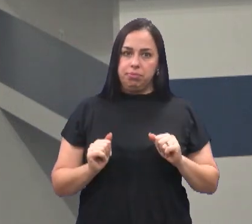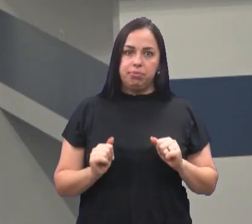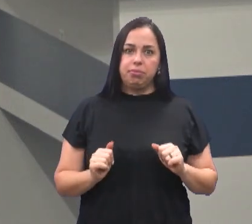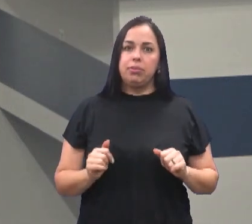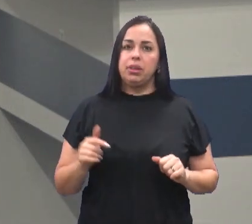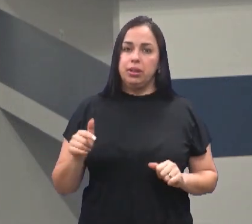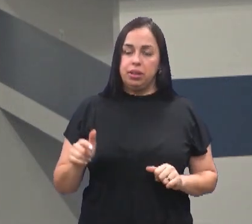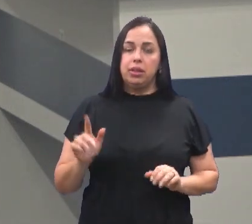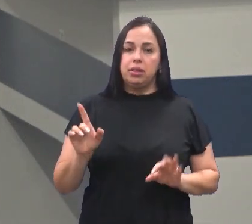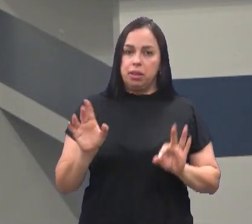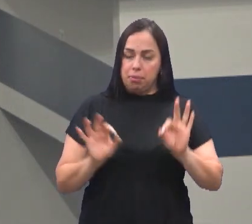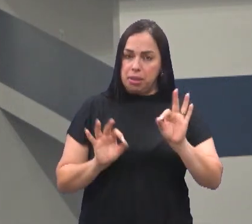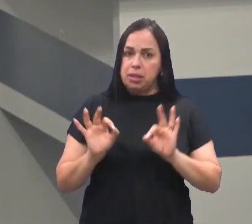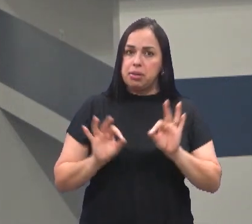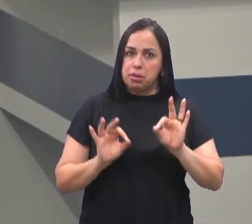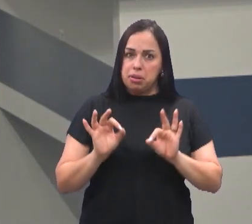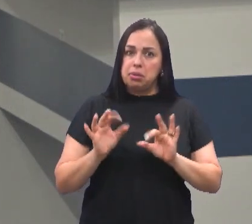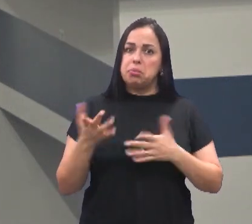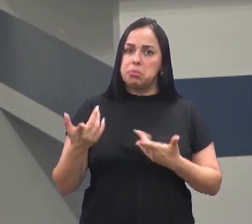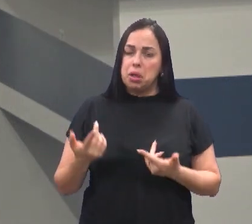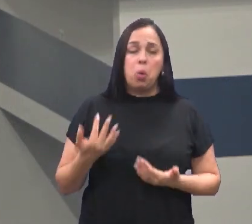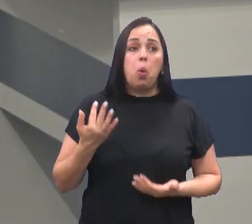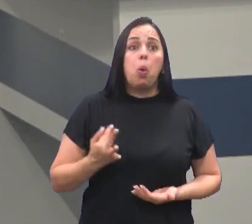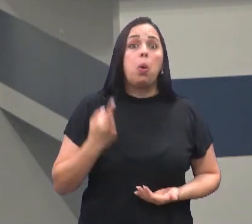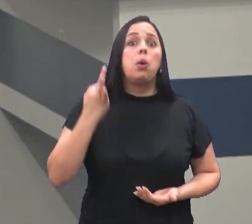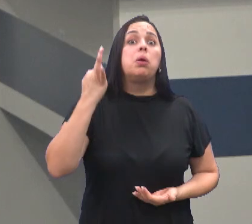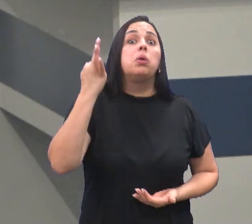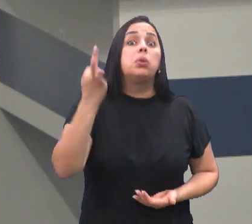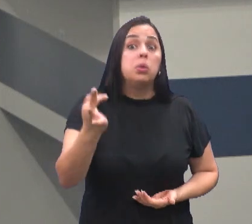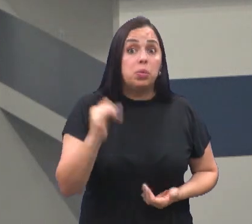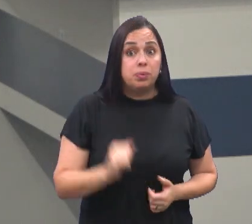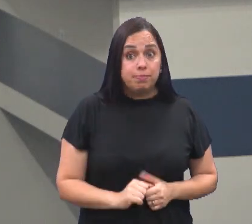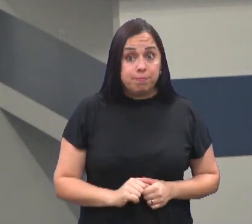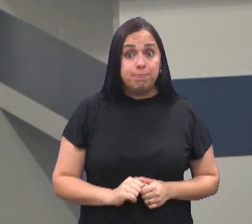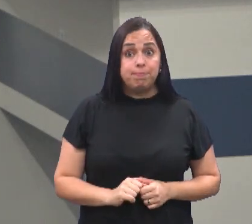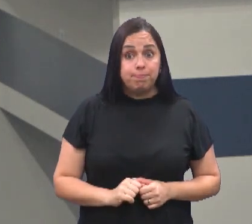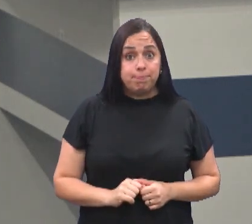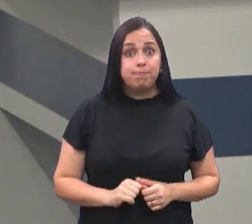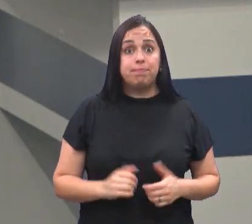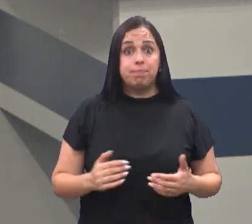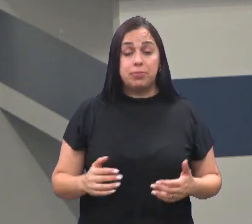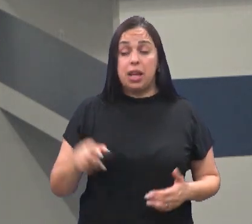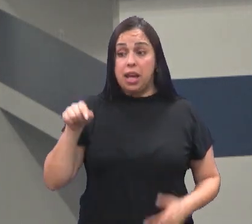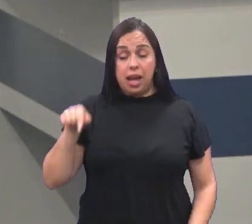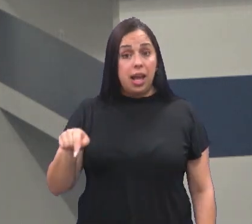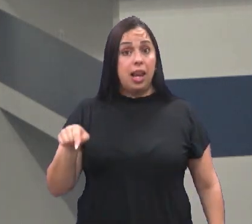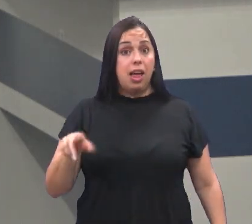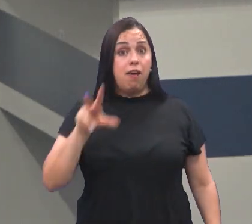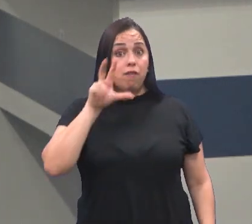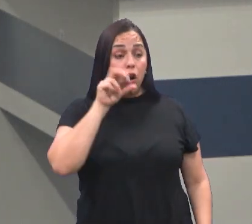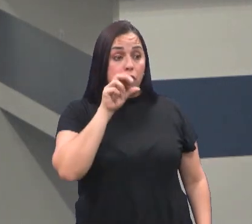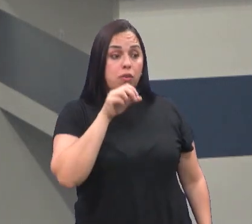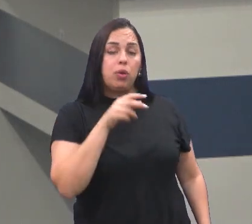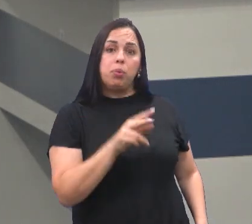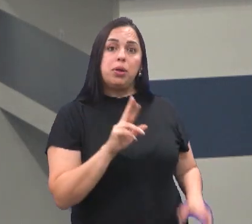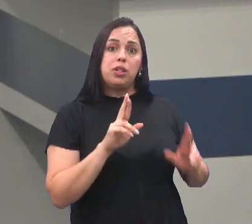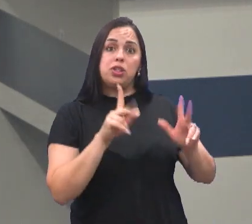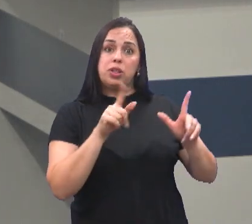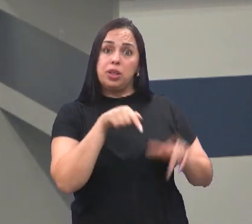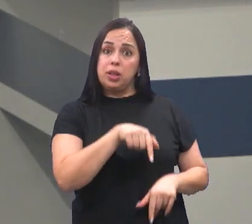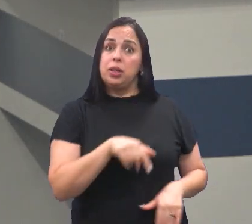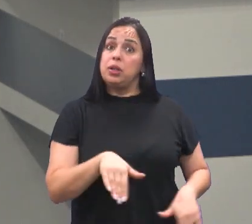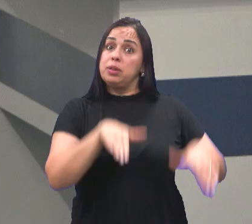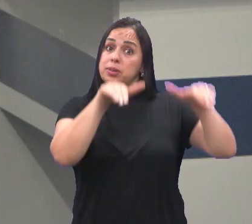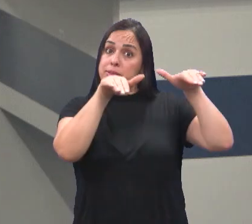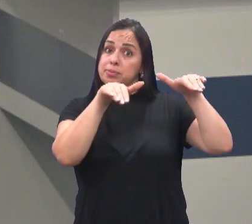está se preparando para ver como que vai ser a relação dele, avô, né, com uma nova realidade dessas crianças